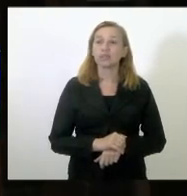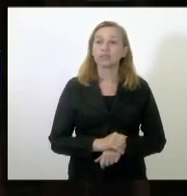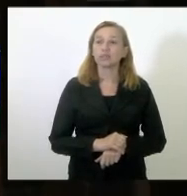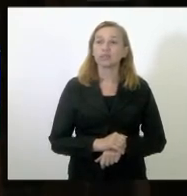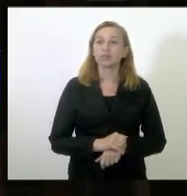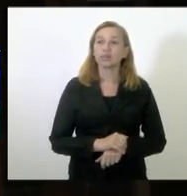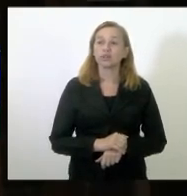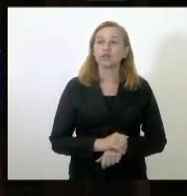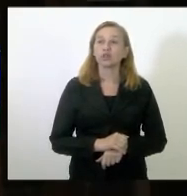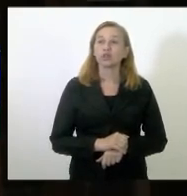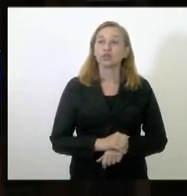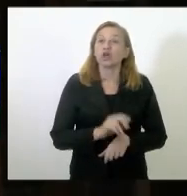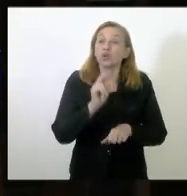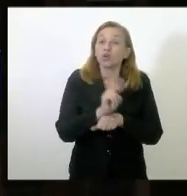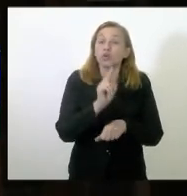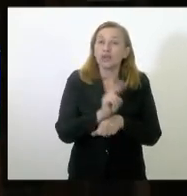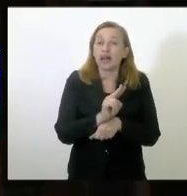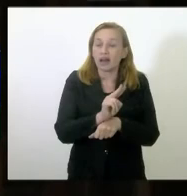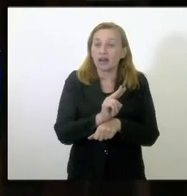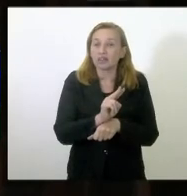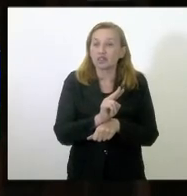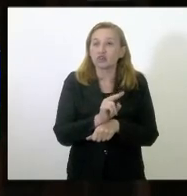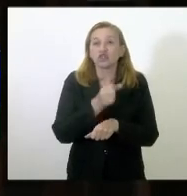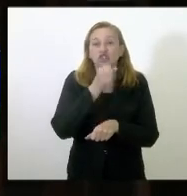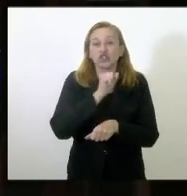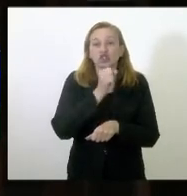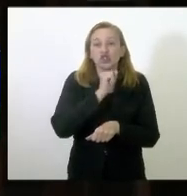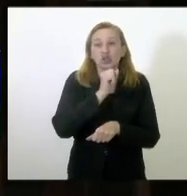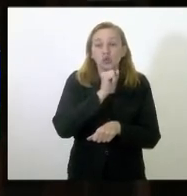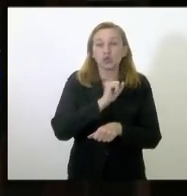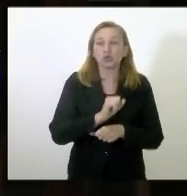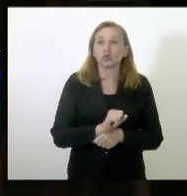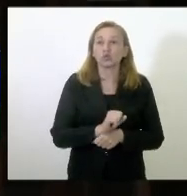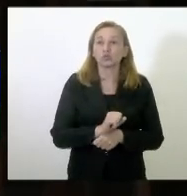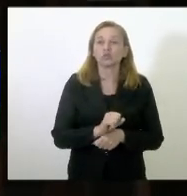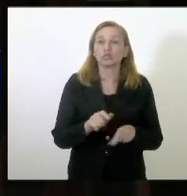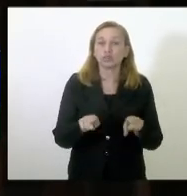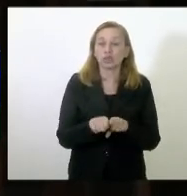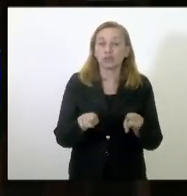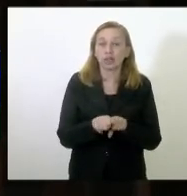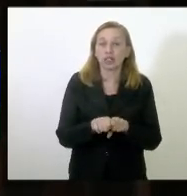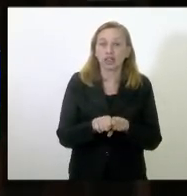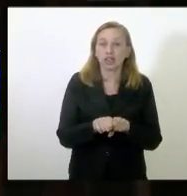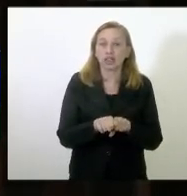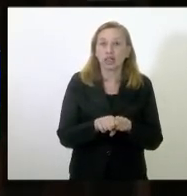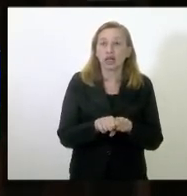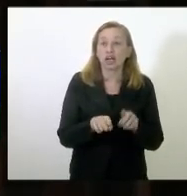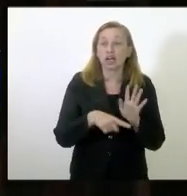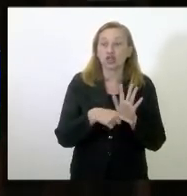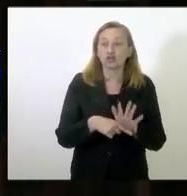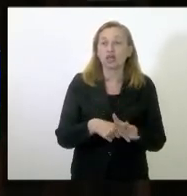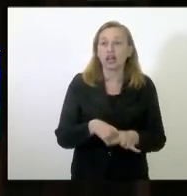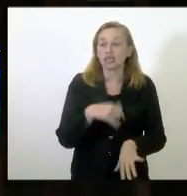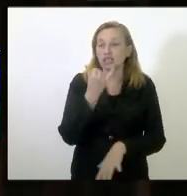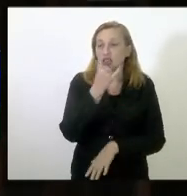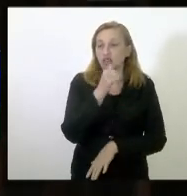cuidador de idosos, cursos de auxiliar bucal, cursos de